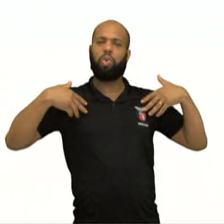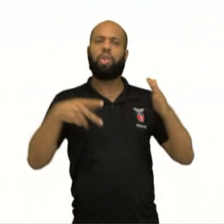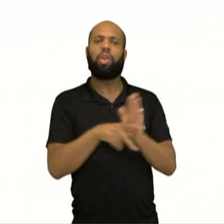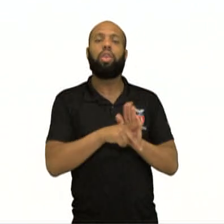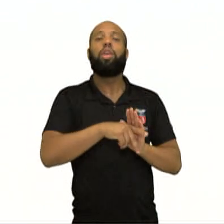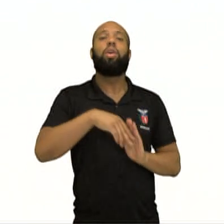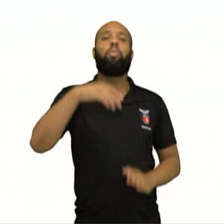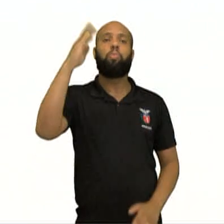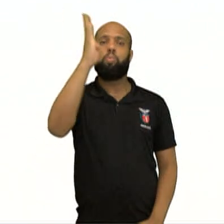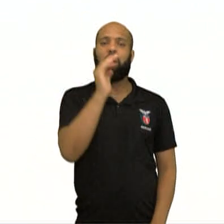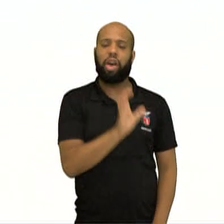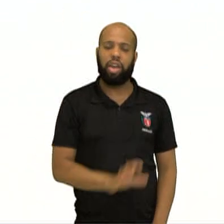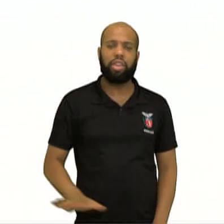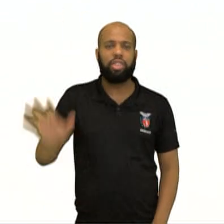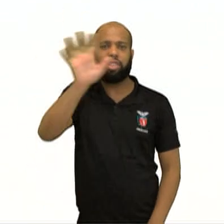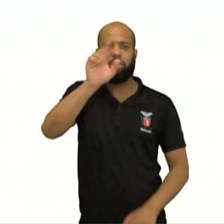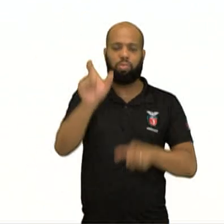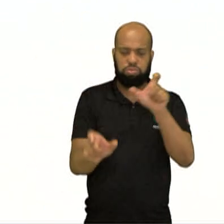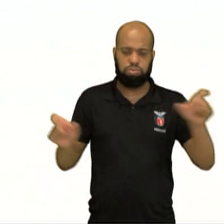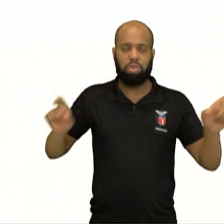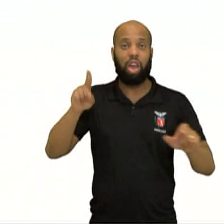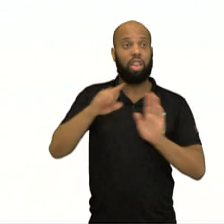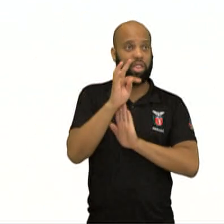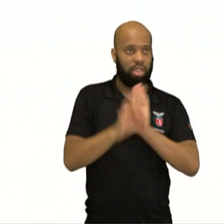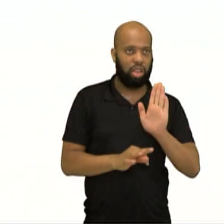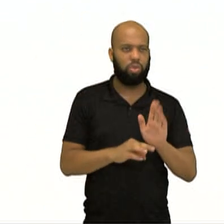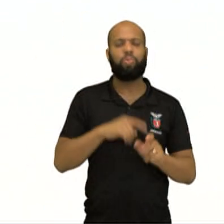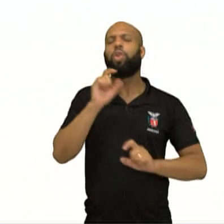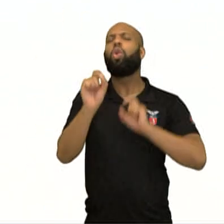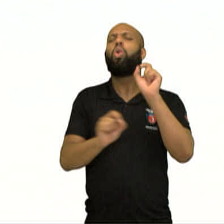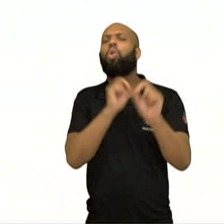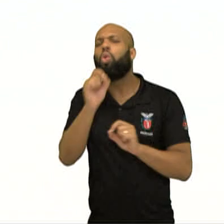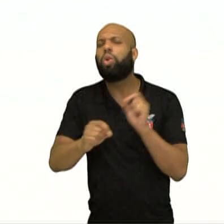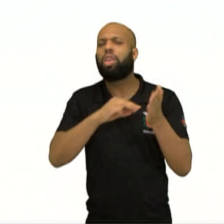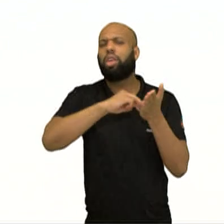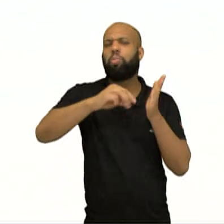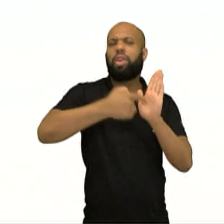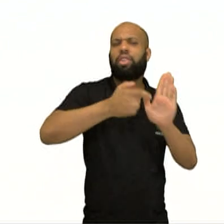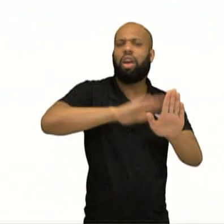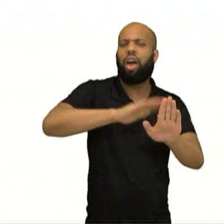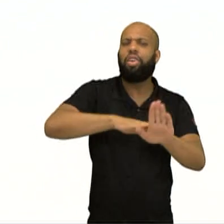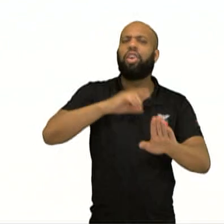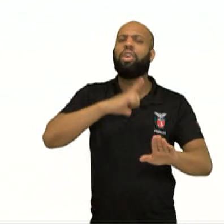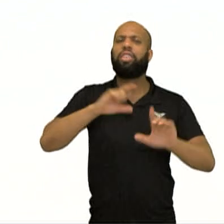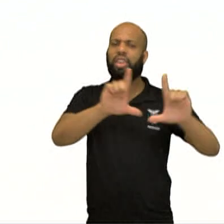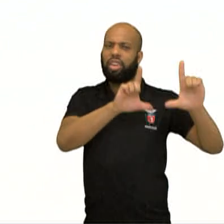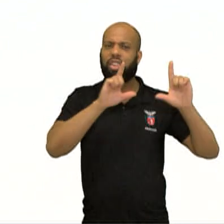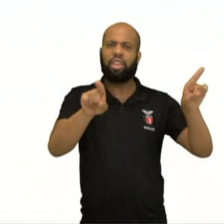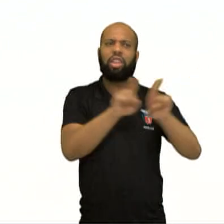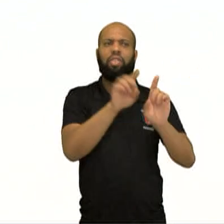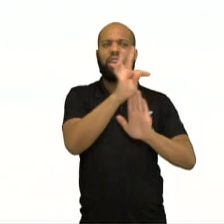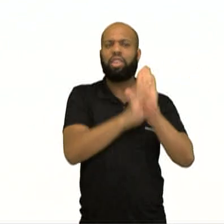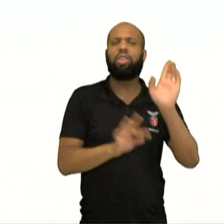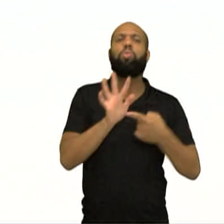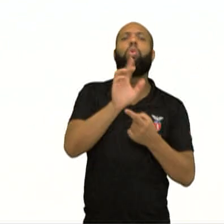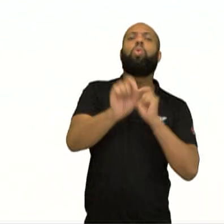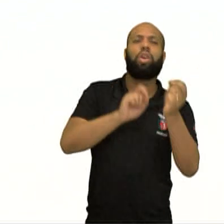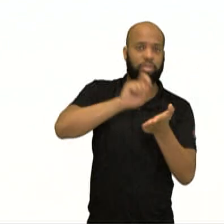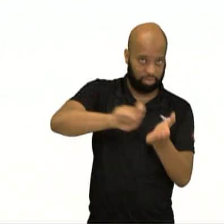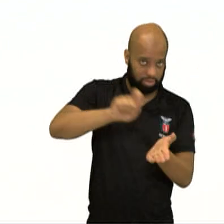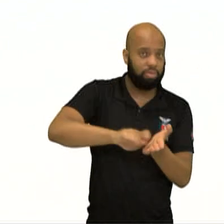os brasileiros. Então esse é o texto. Que mensagens o cartaz e o texto querem transmitir?